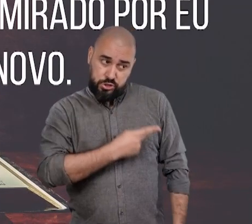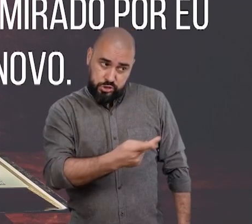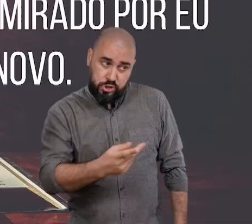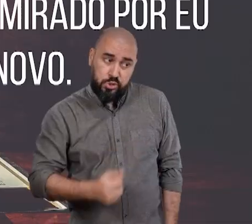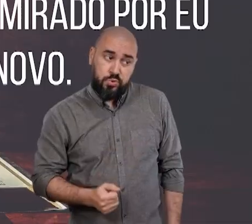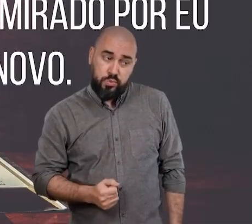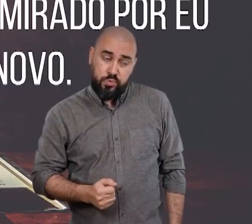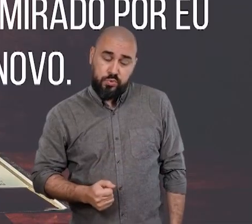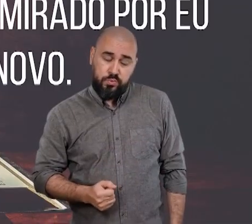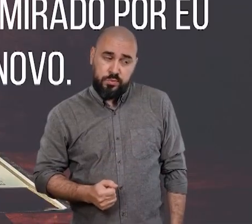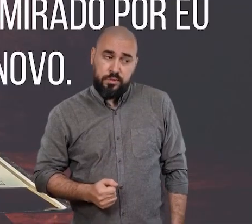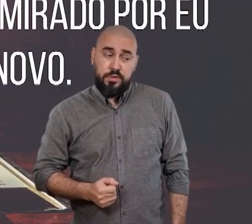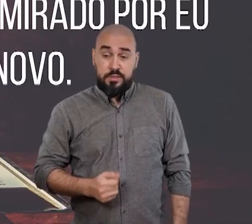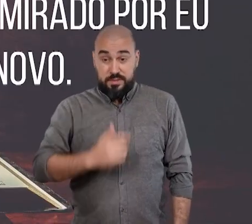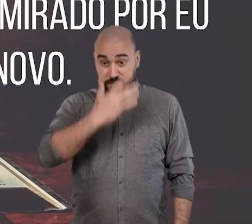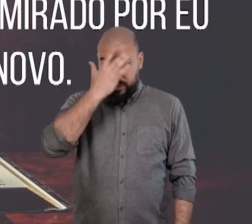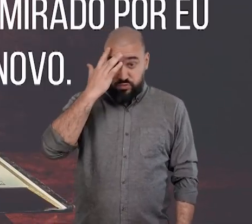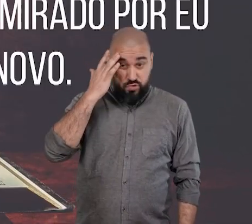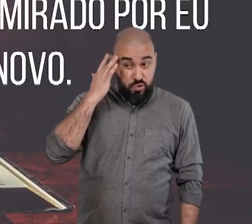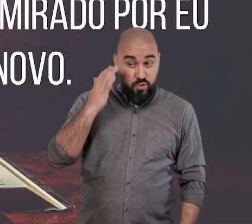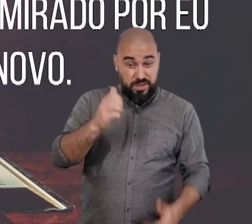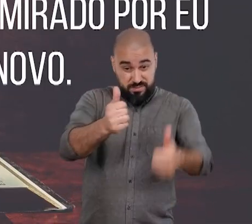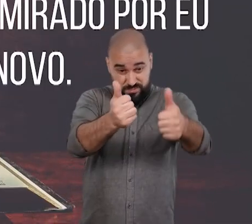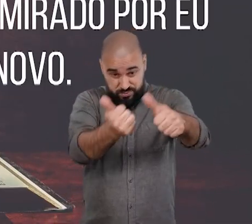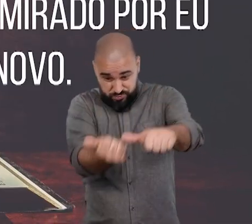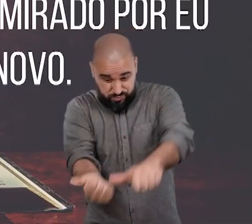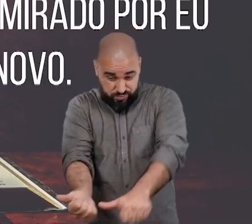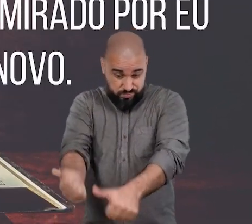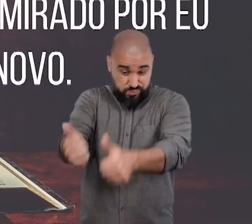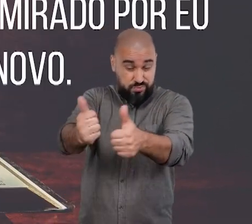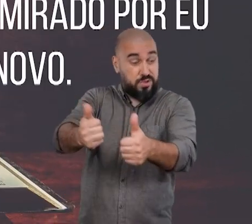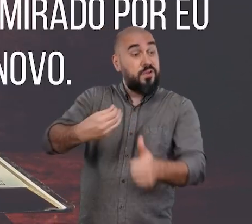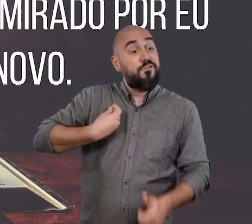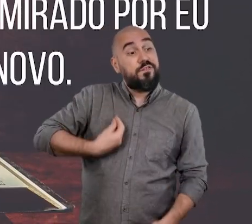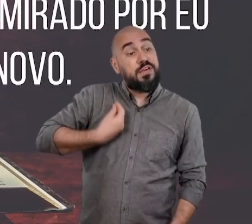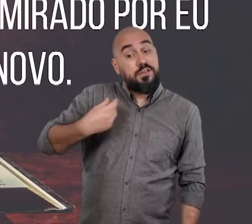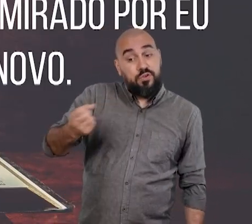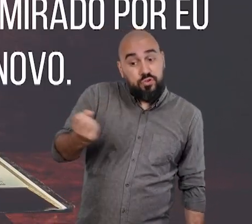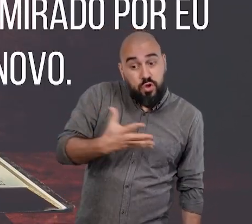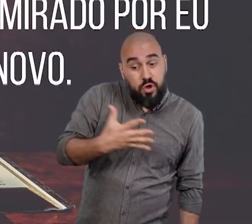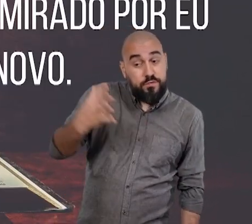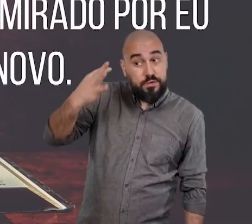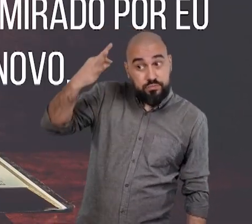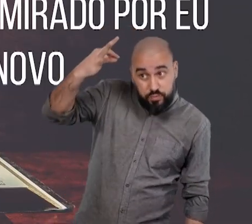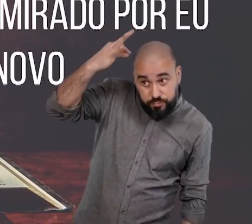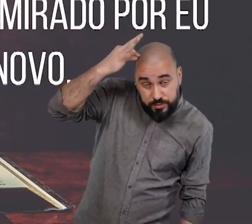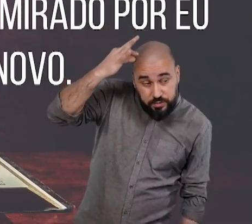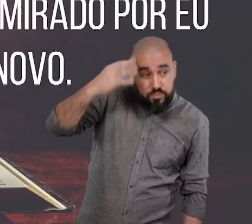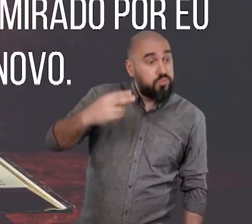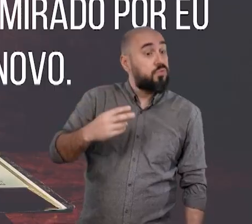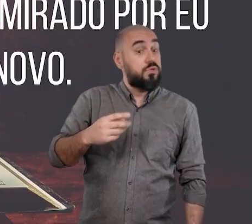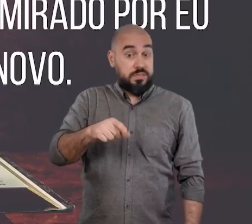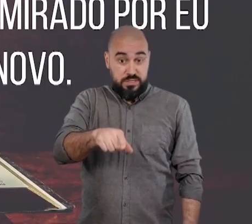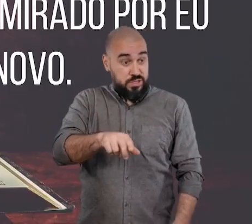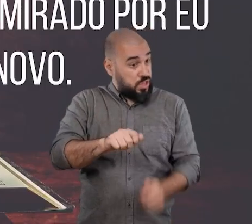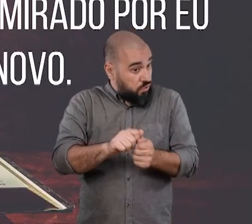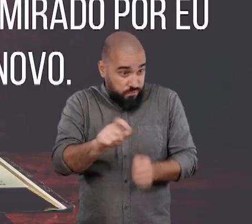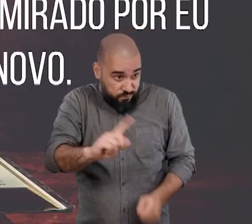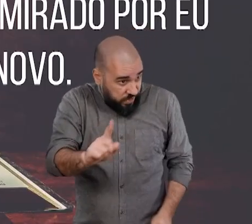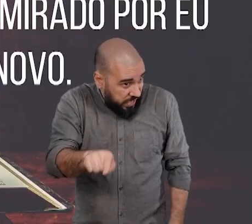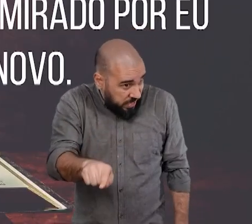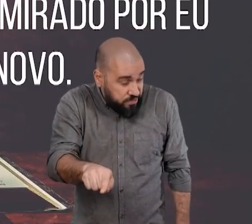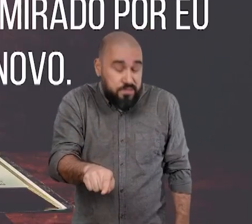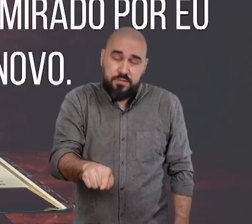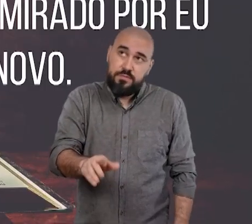lhe digo, quem não nascer da água e do Espírito não pode entrar no reino de Deus. O que é nascido